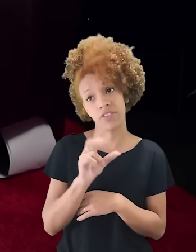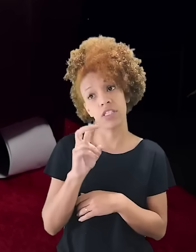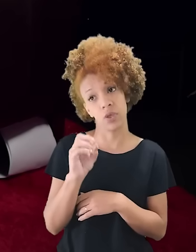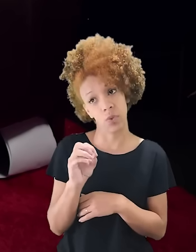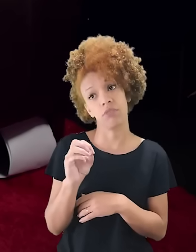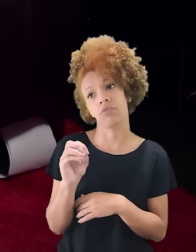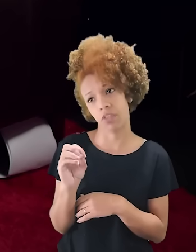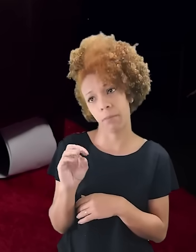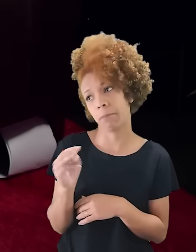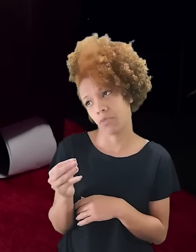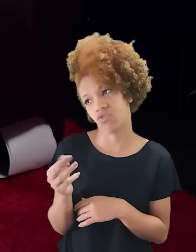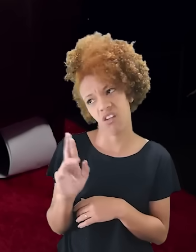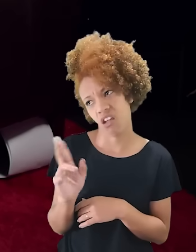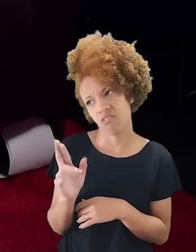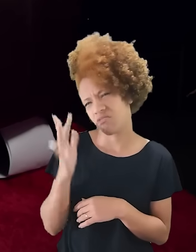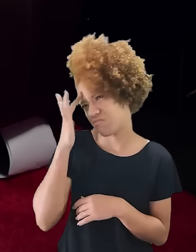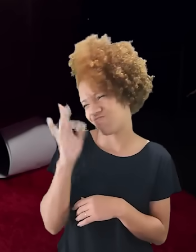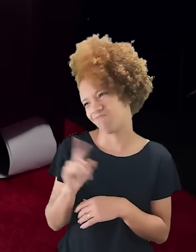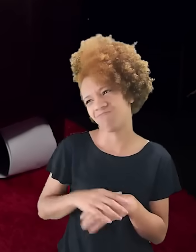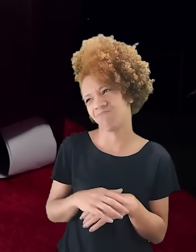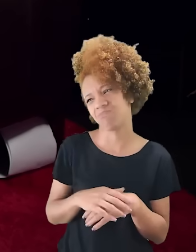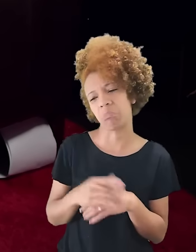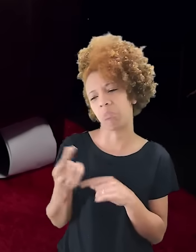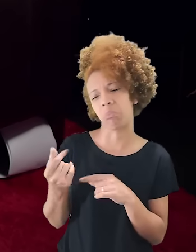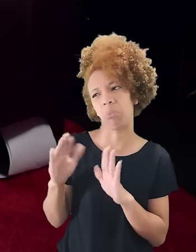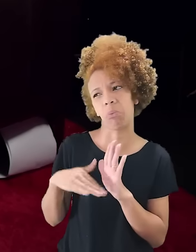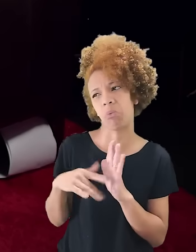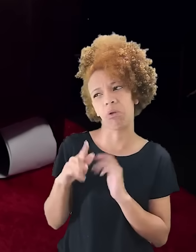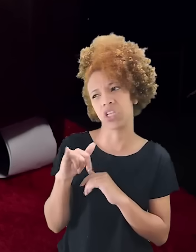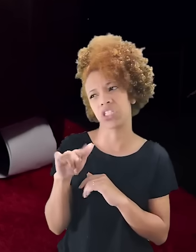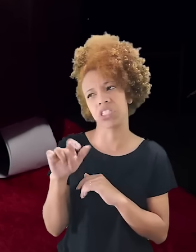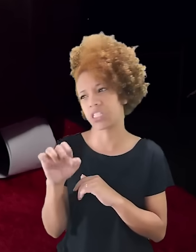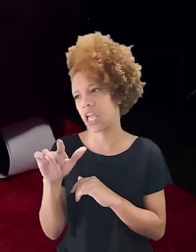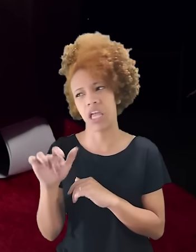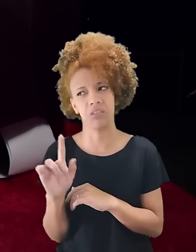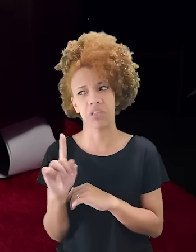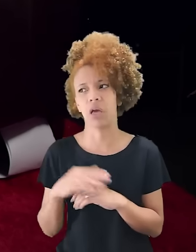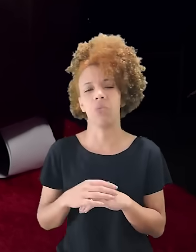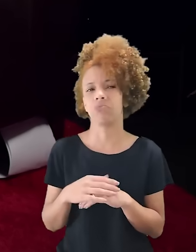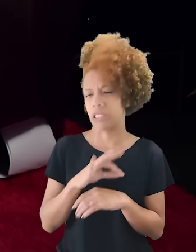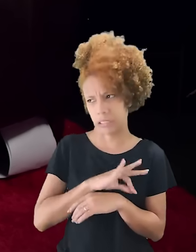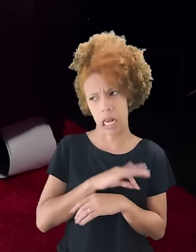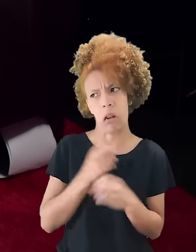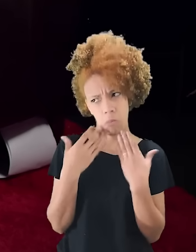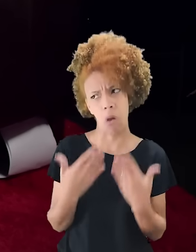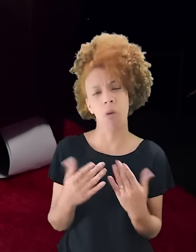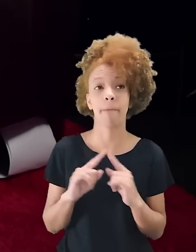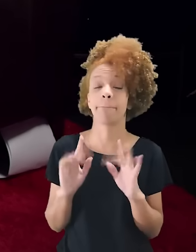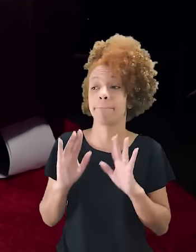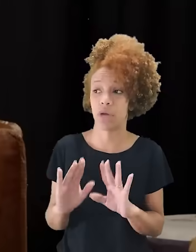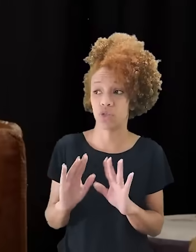reais tô falando de reais tipo a Gisele Bin eu acho que ela não sai de casa por pouco não entendi entendeu ela deve ganhar muito